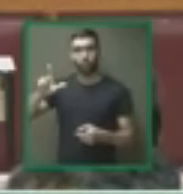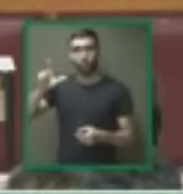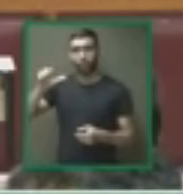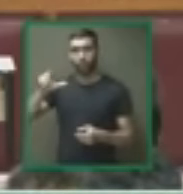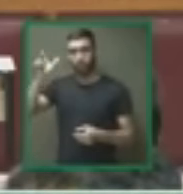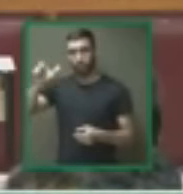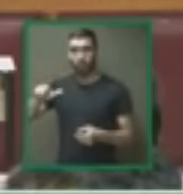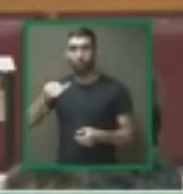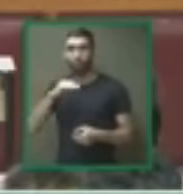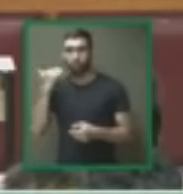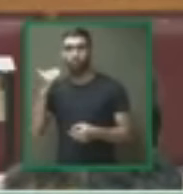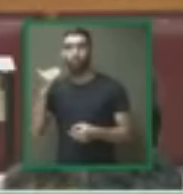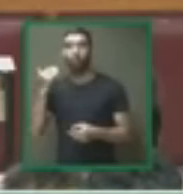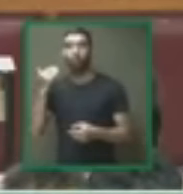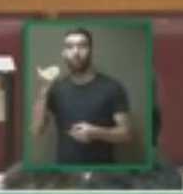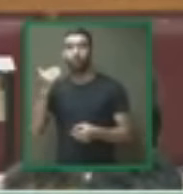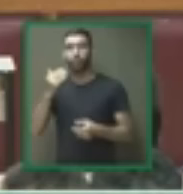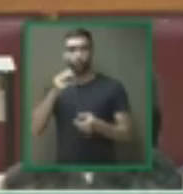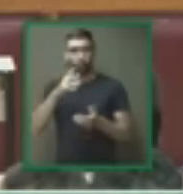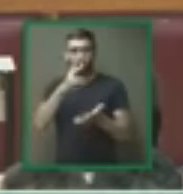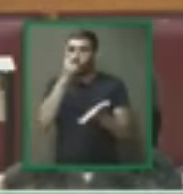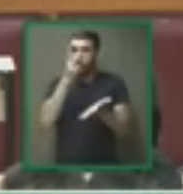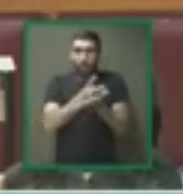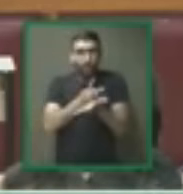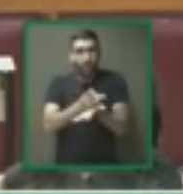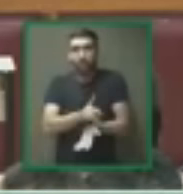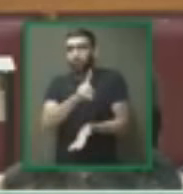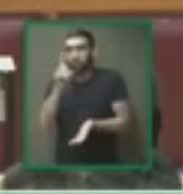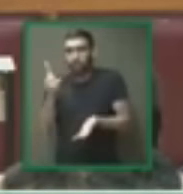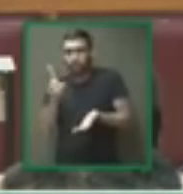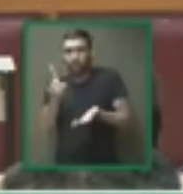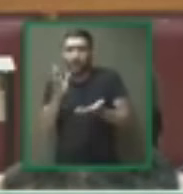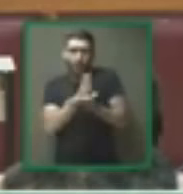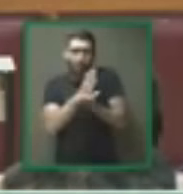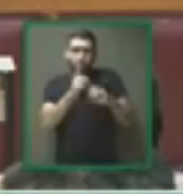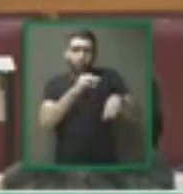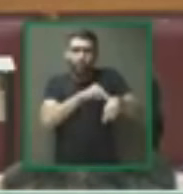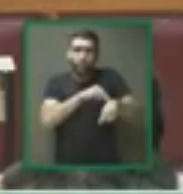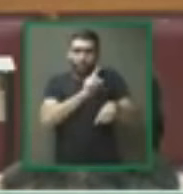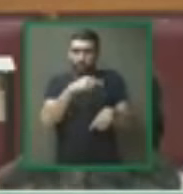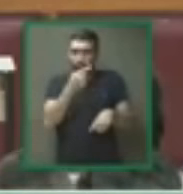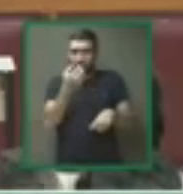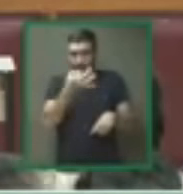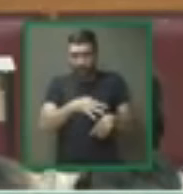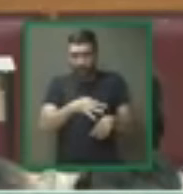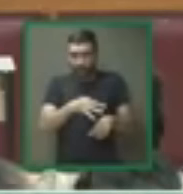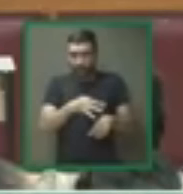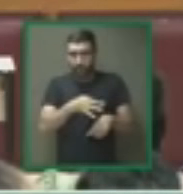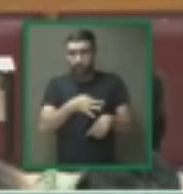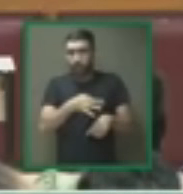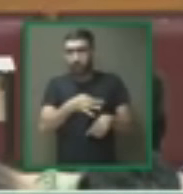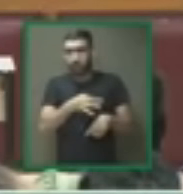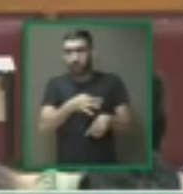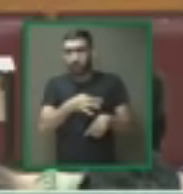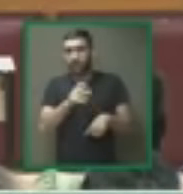vítima Lohan? No mesmo dia, instantes depois, pelo que o senhor falou para o seu advogado, né? Que